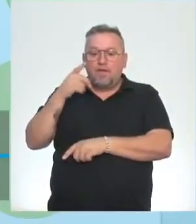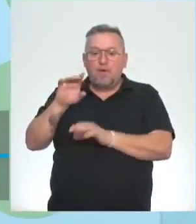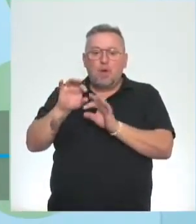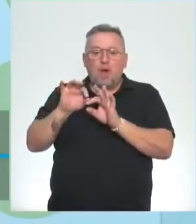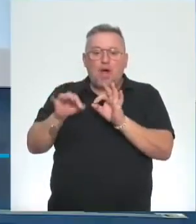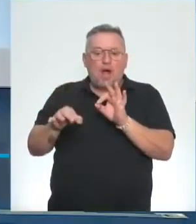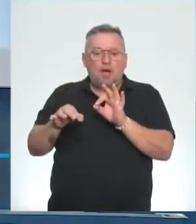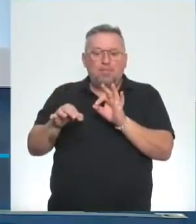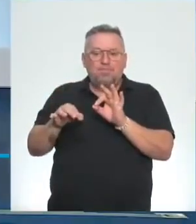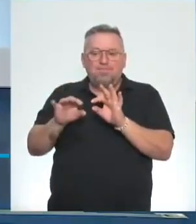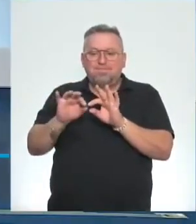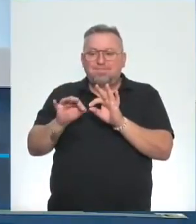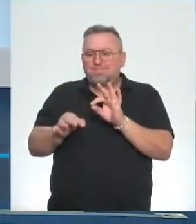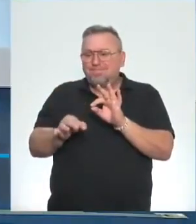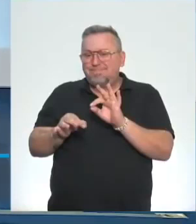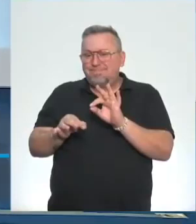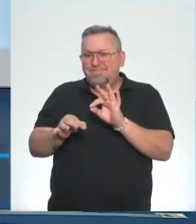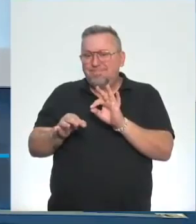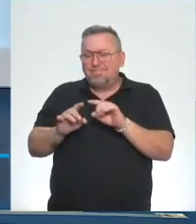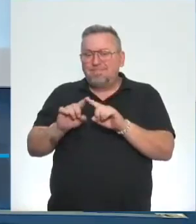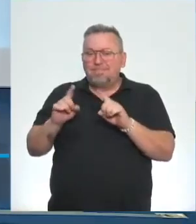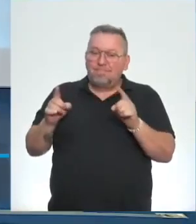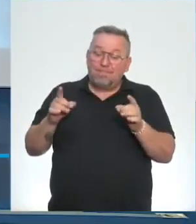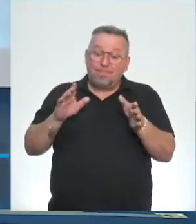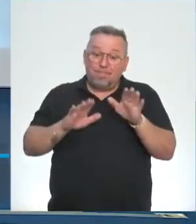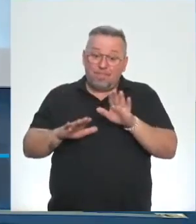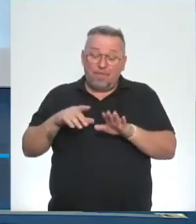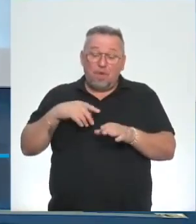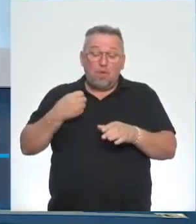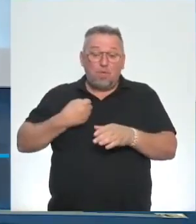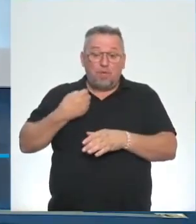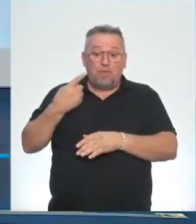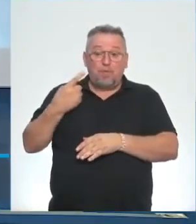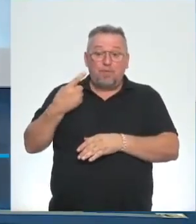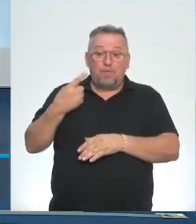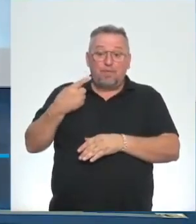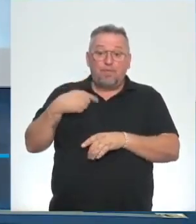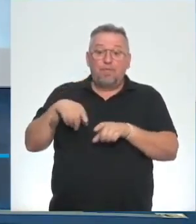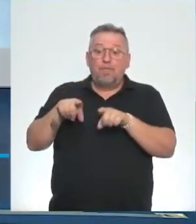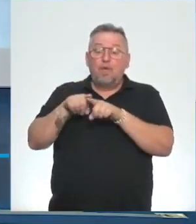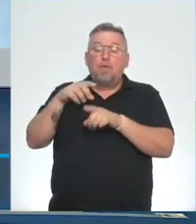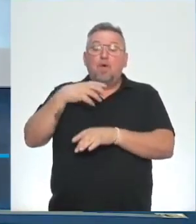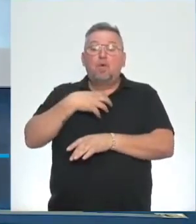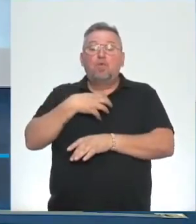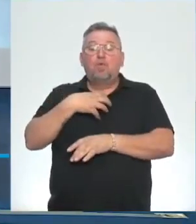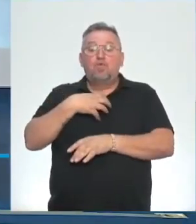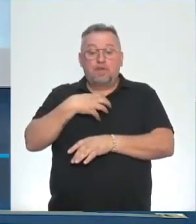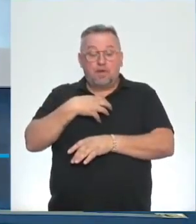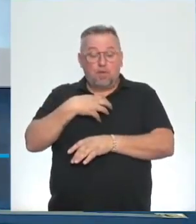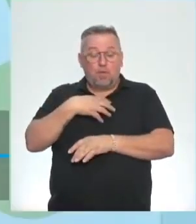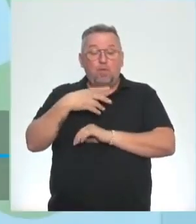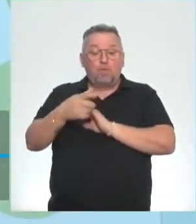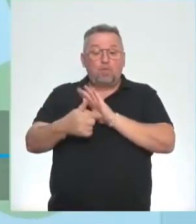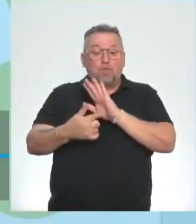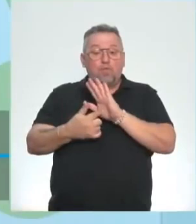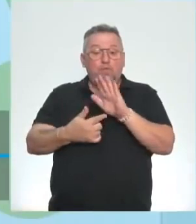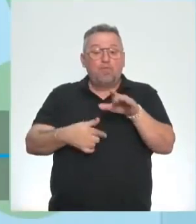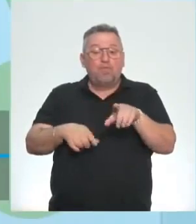demais, pode ser um modalizador na questão 1. Condição, eles estão apresentando